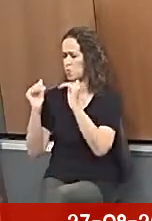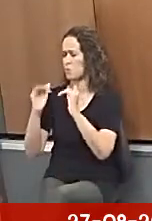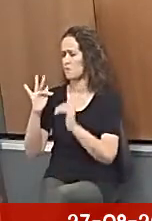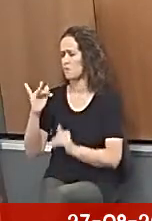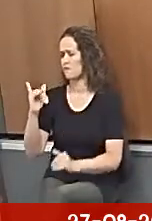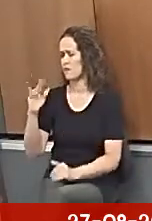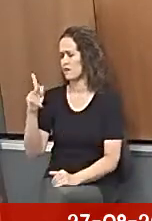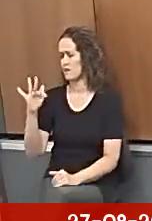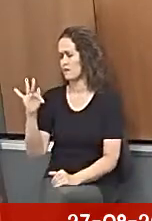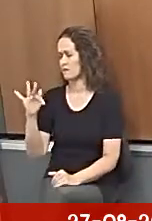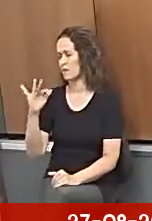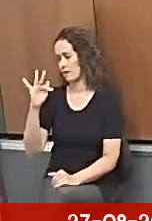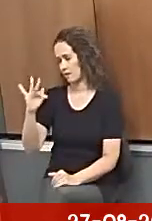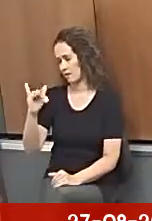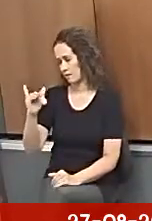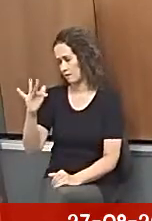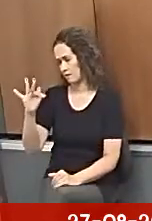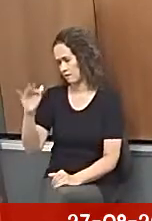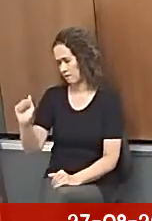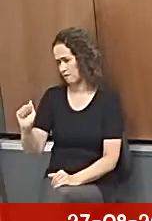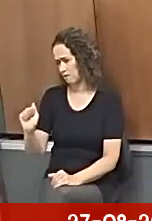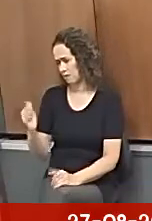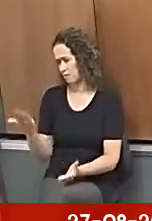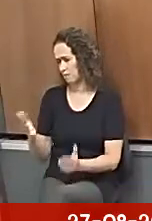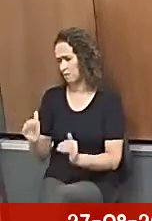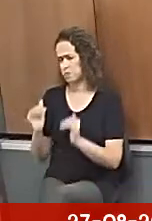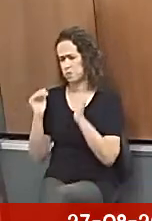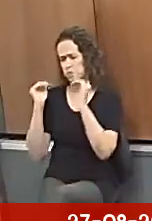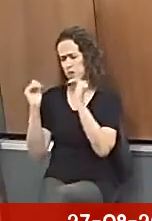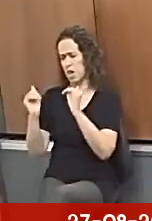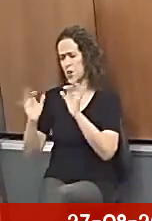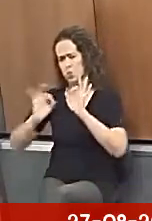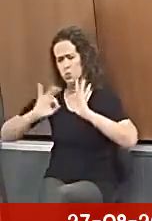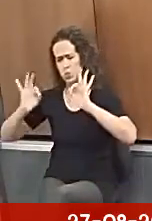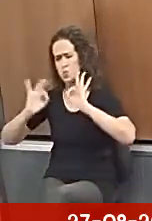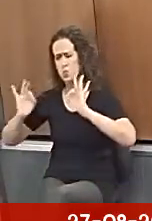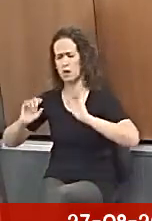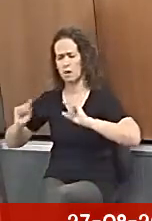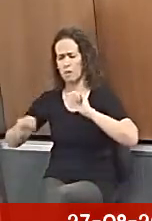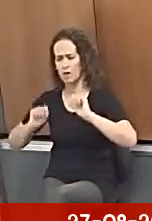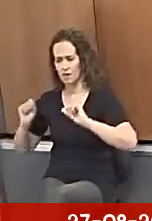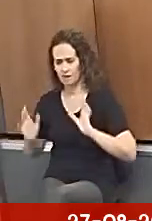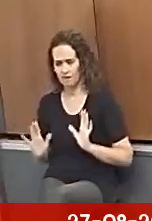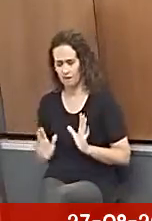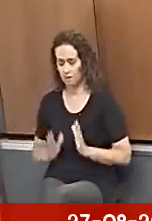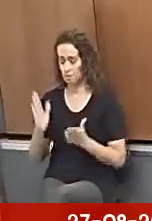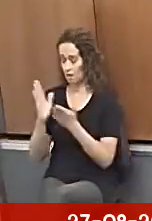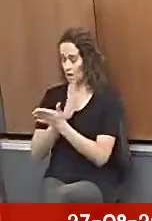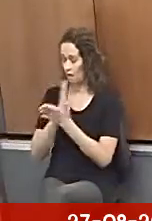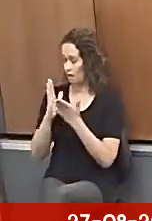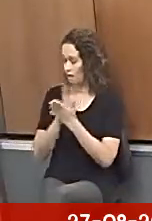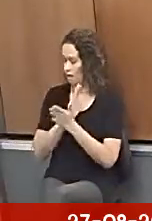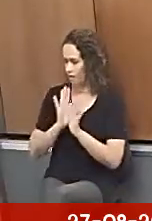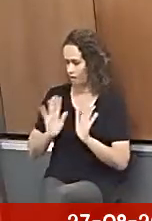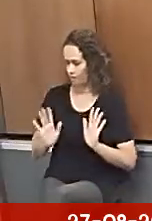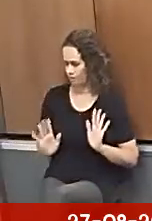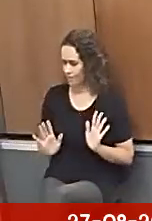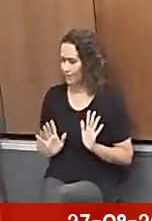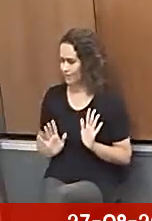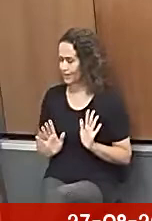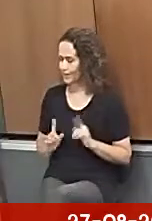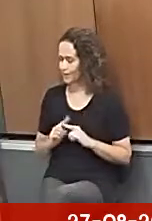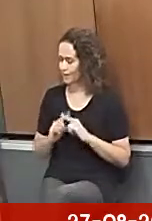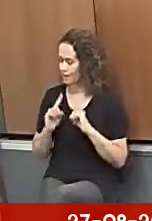quem padrão fifa para aqueles que são privilegiados e aqueles